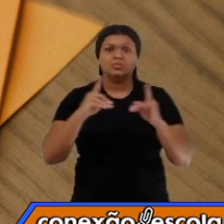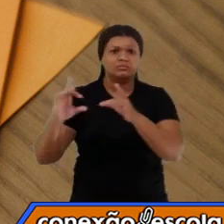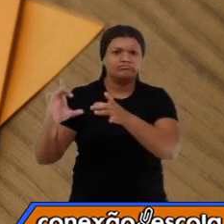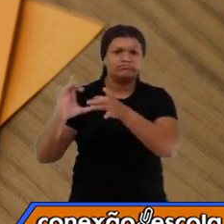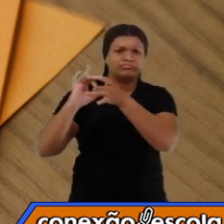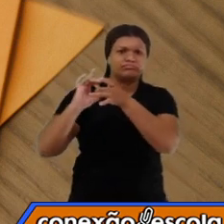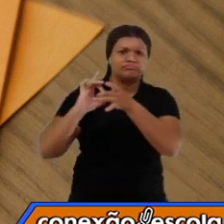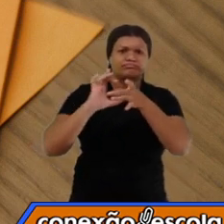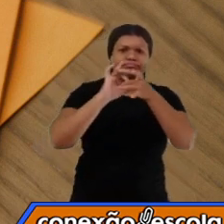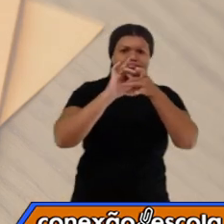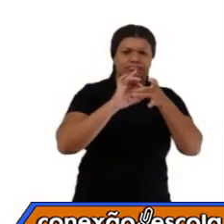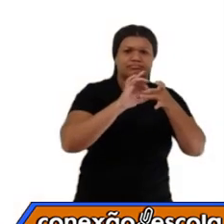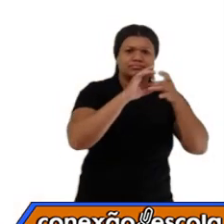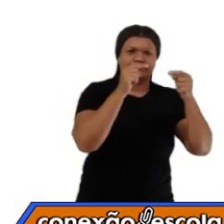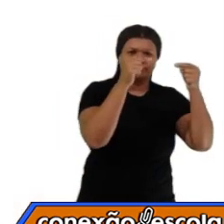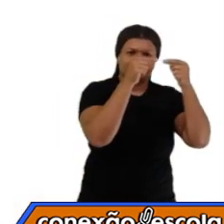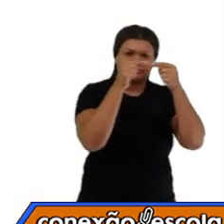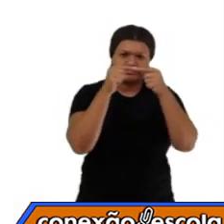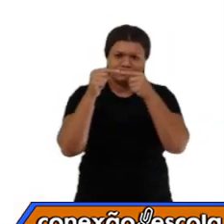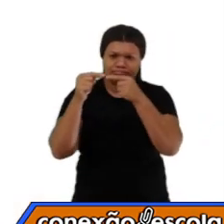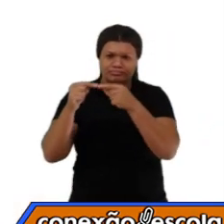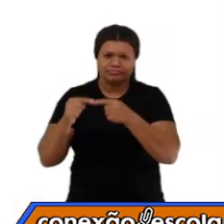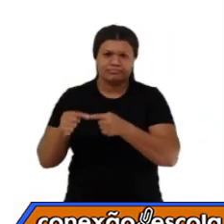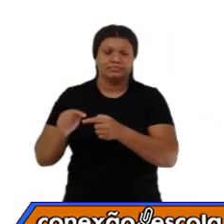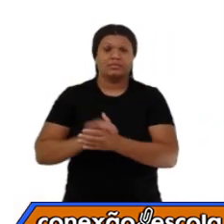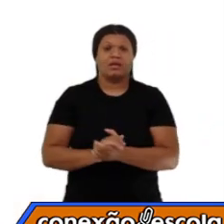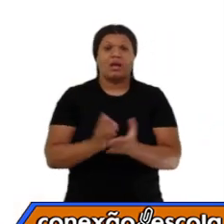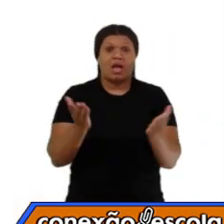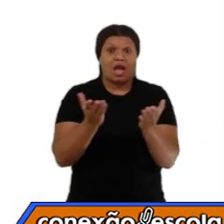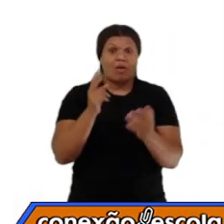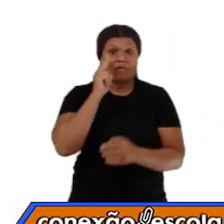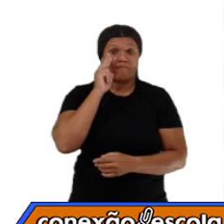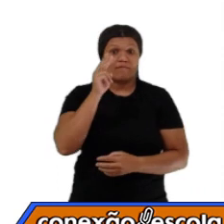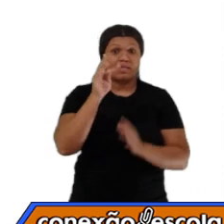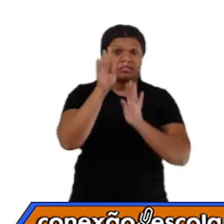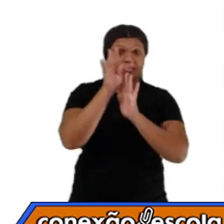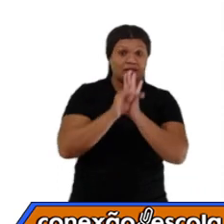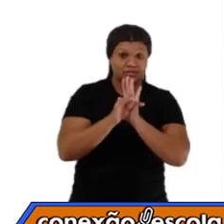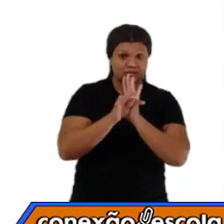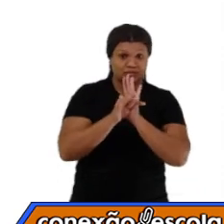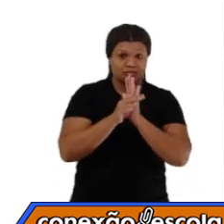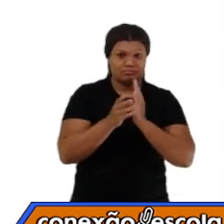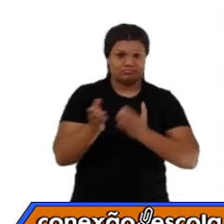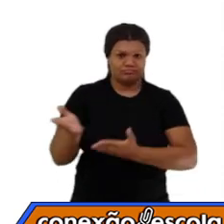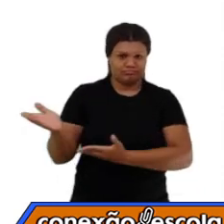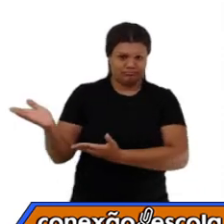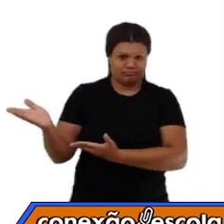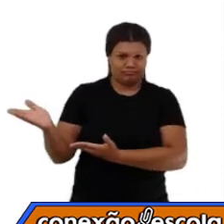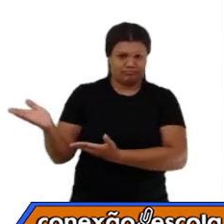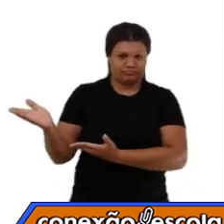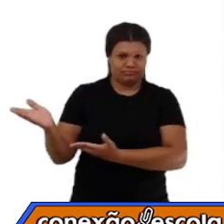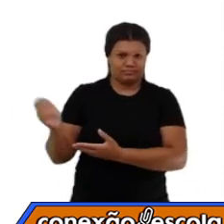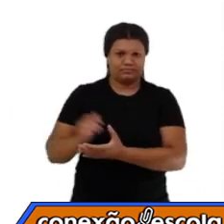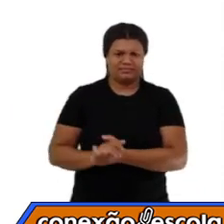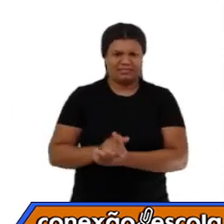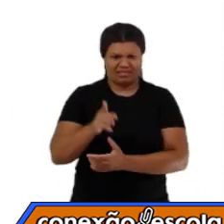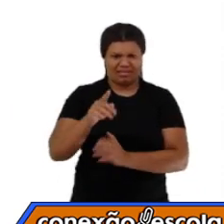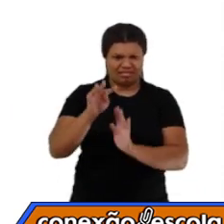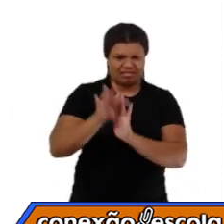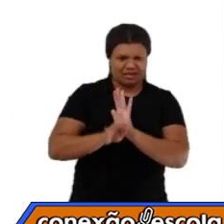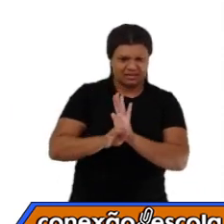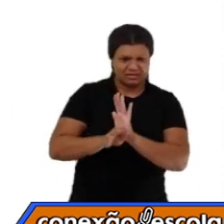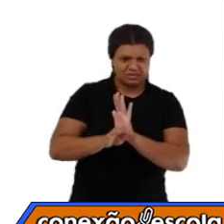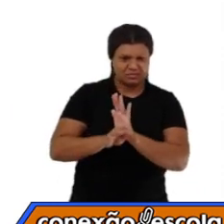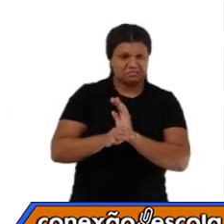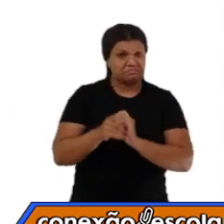concatenado. Agora, dá uma olhadinha nesse texto aqui embaixo, gente. Será que é um texto? Vamos ver.